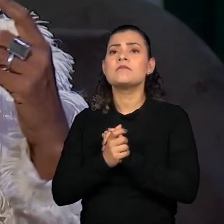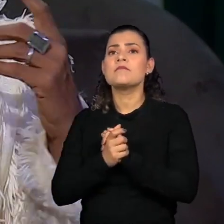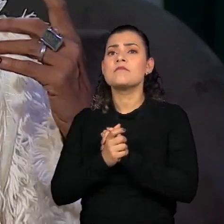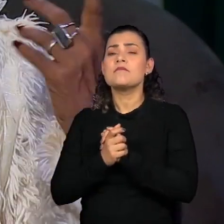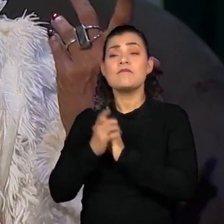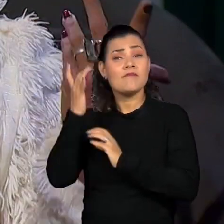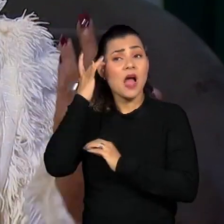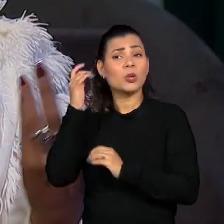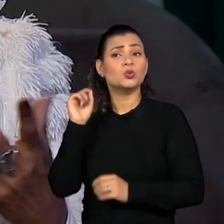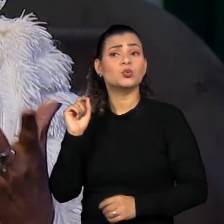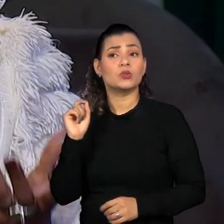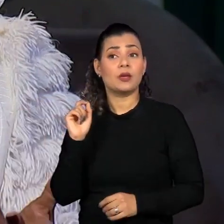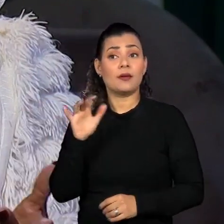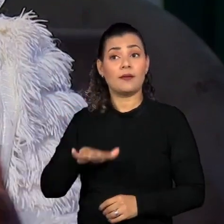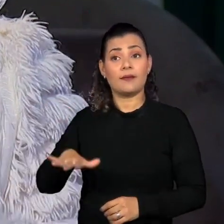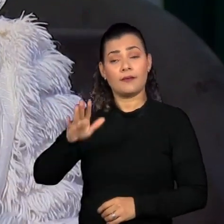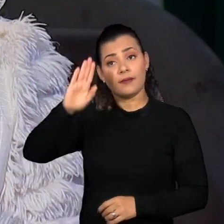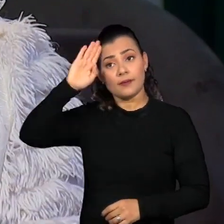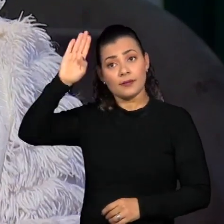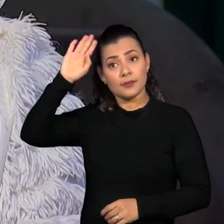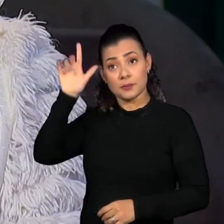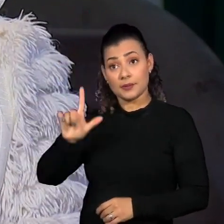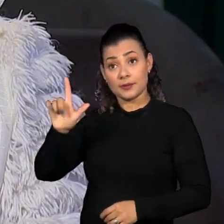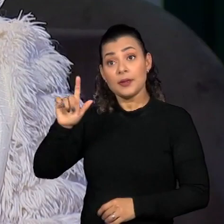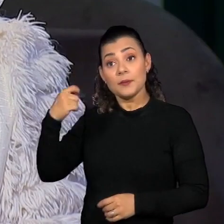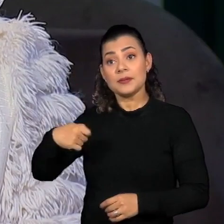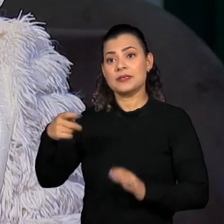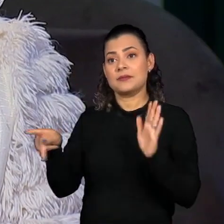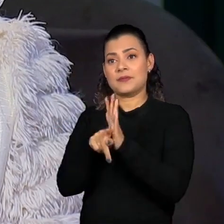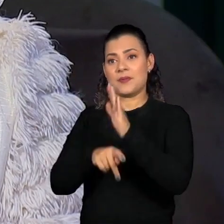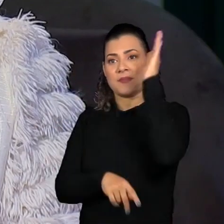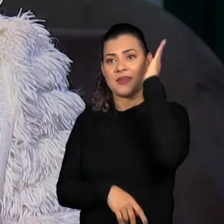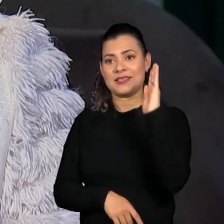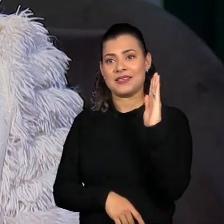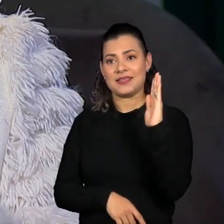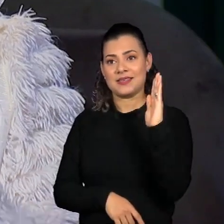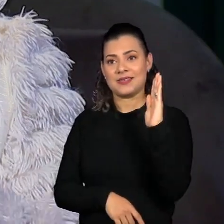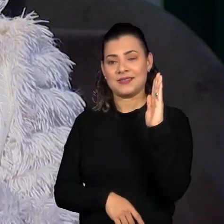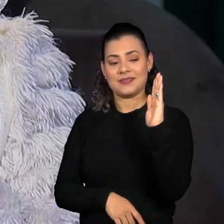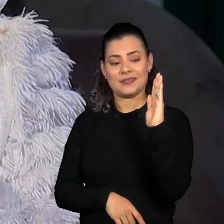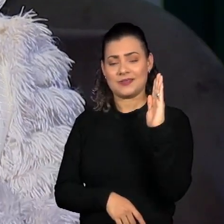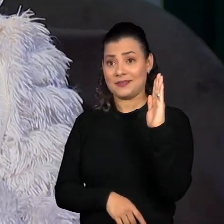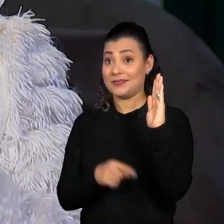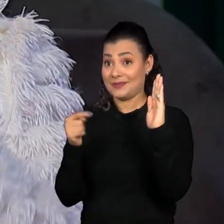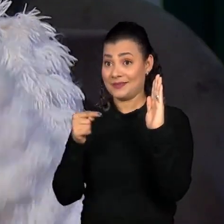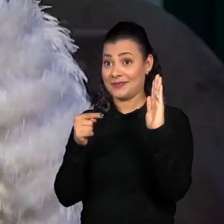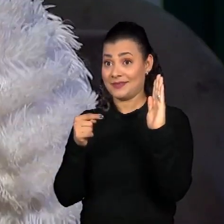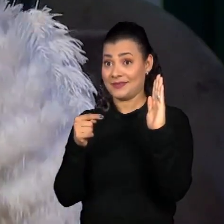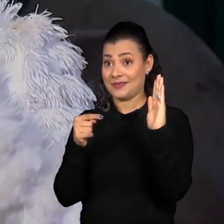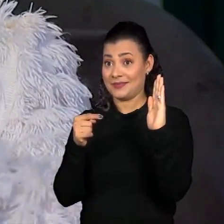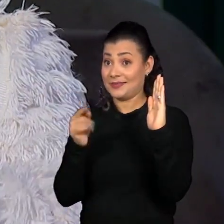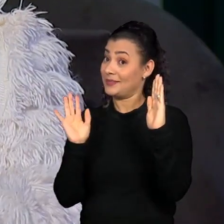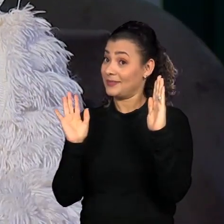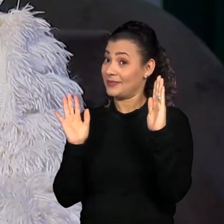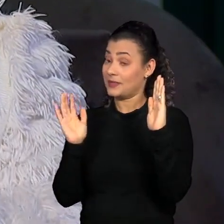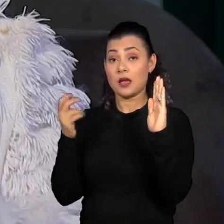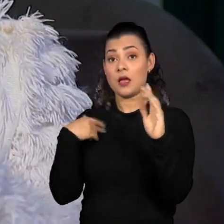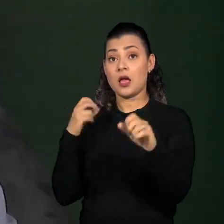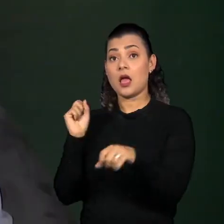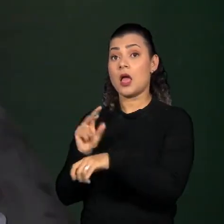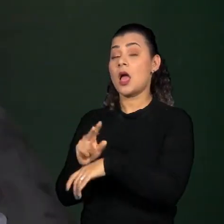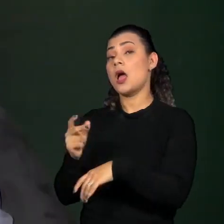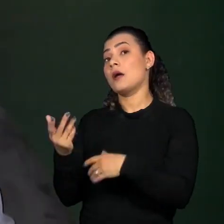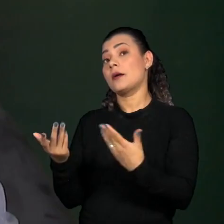que a Academia Brasileira precisa ser brasileira. Eu acho muito, meu Deus, nunca vou entrar lá com o que eu vou falar